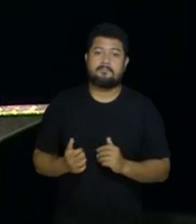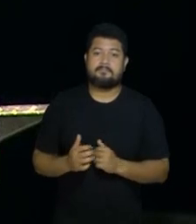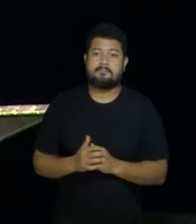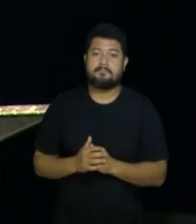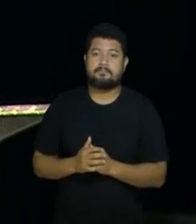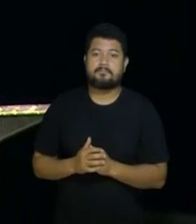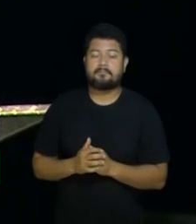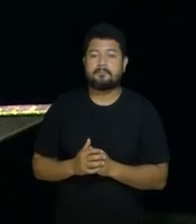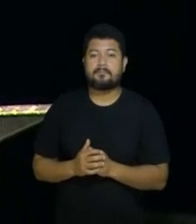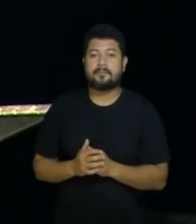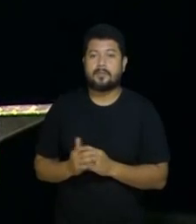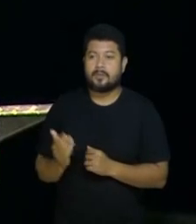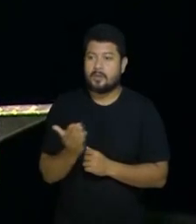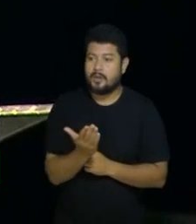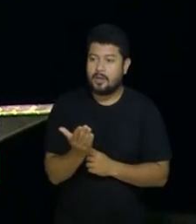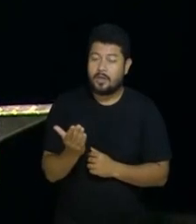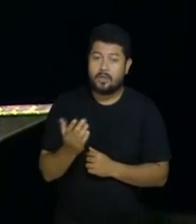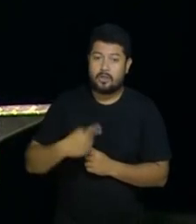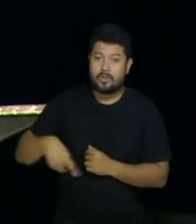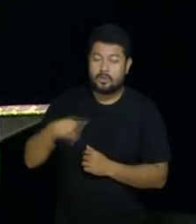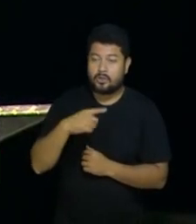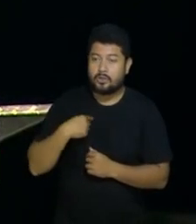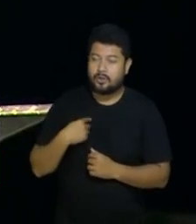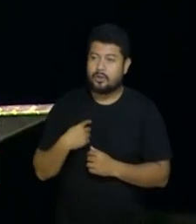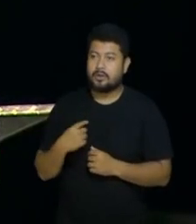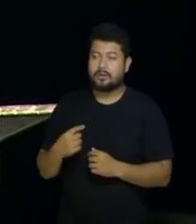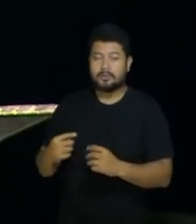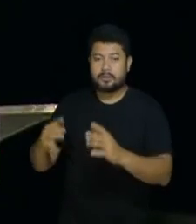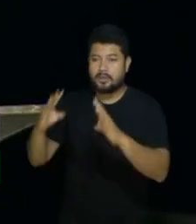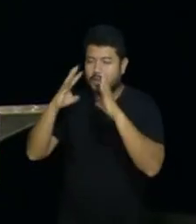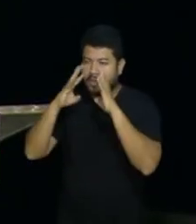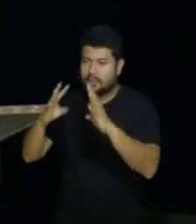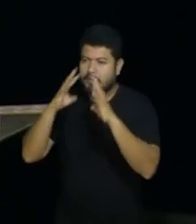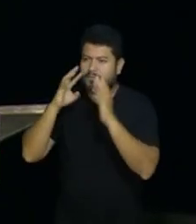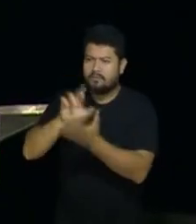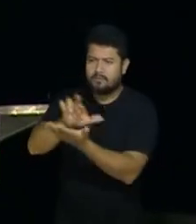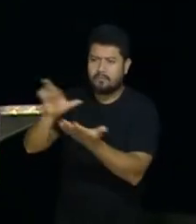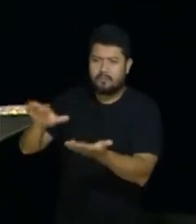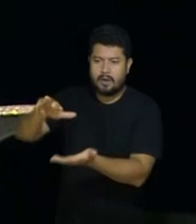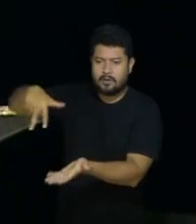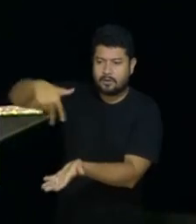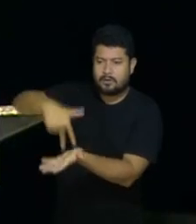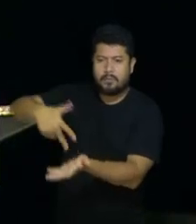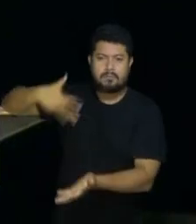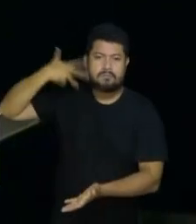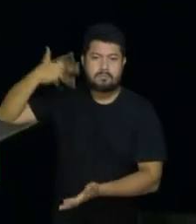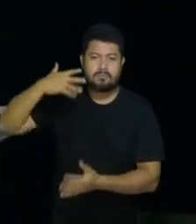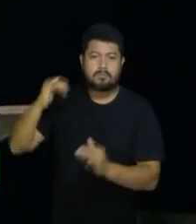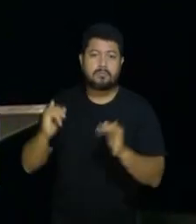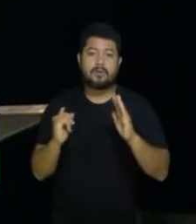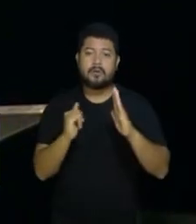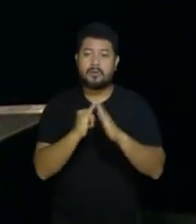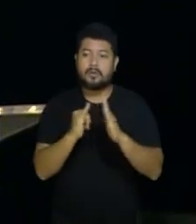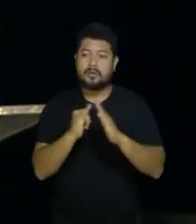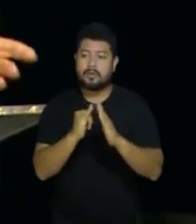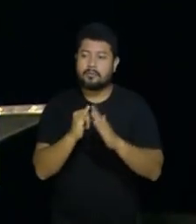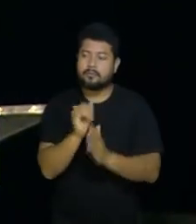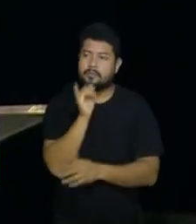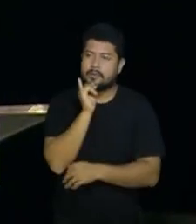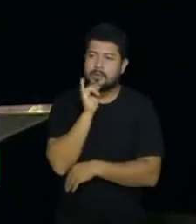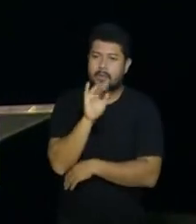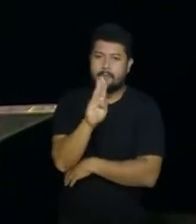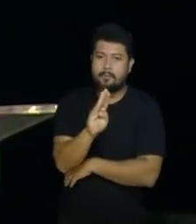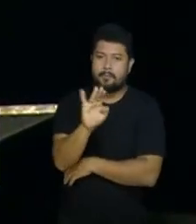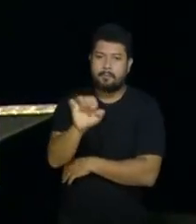o que nós ouvimos, a lembrança do que nós ouvimos de instituições tão preciosas, como a Casa Biel, o